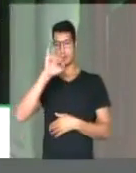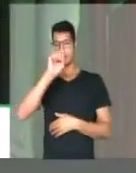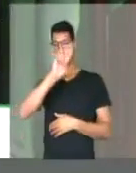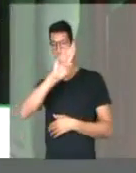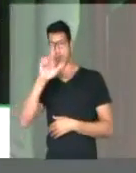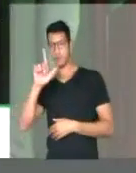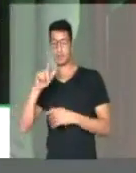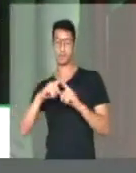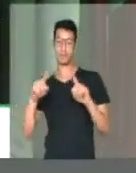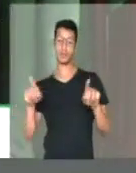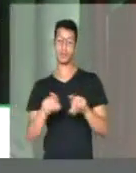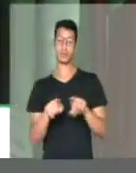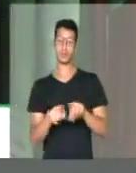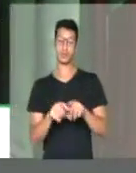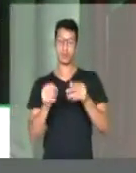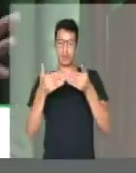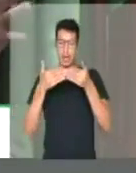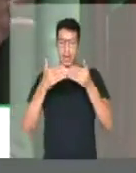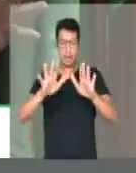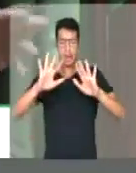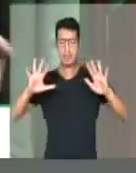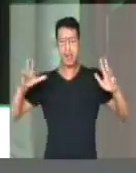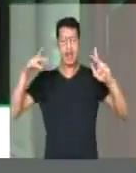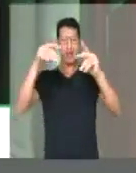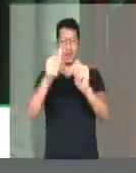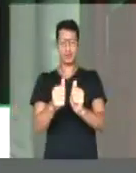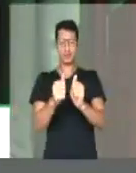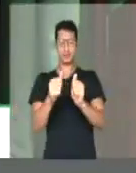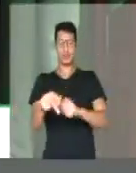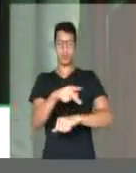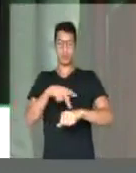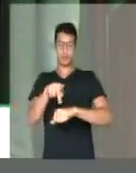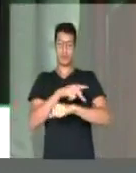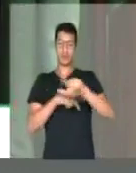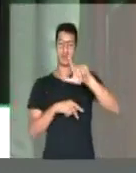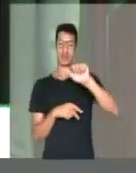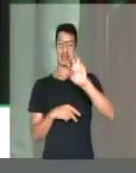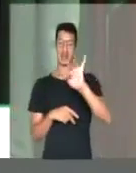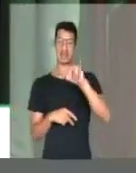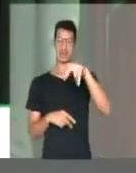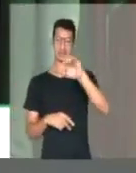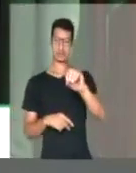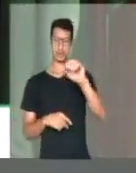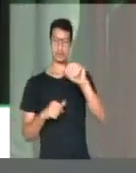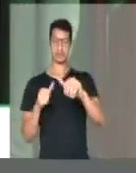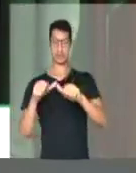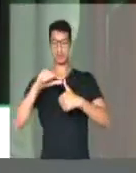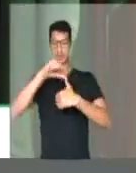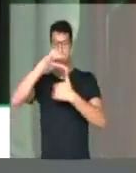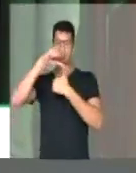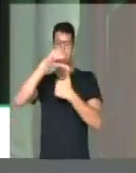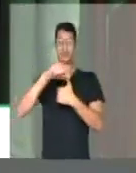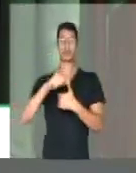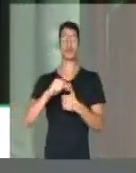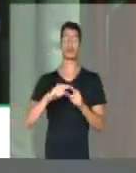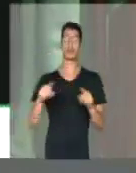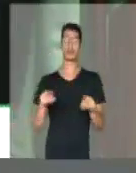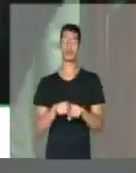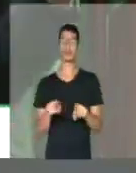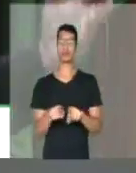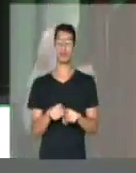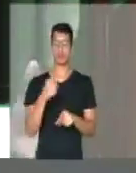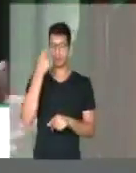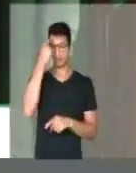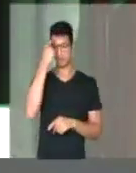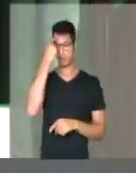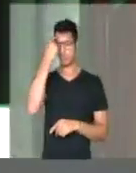América do Sul, mas também aberto a todos os países latino-americanos, para